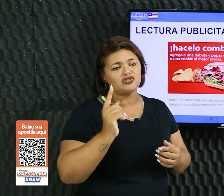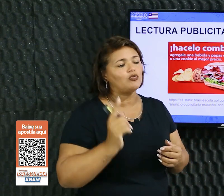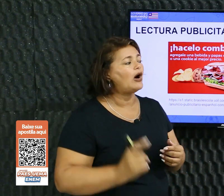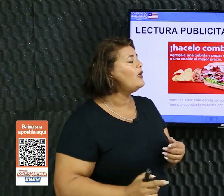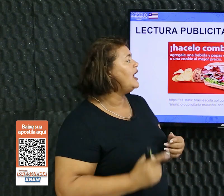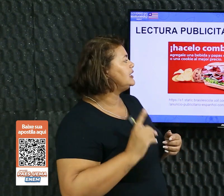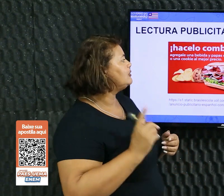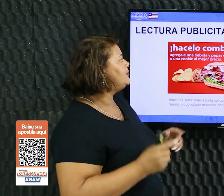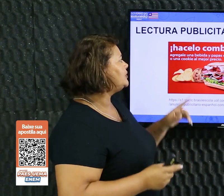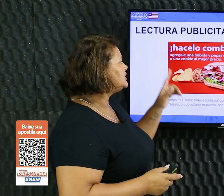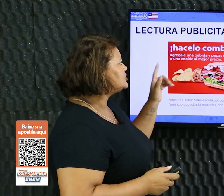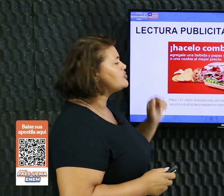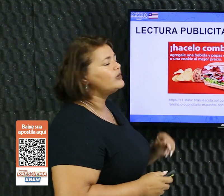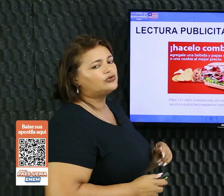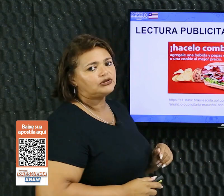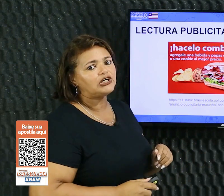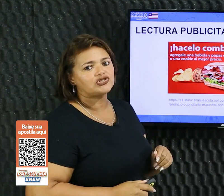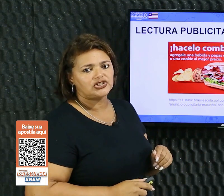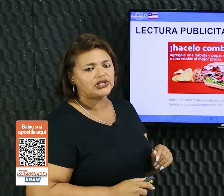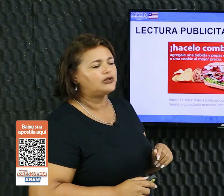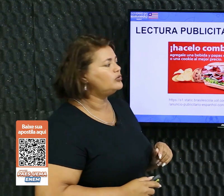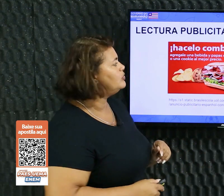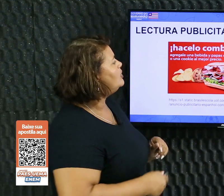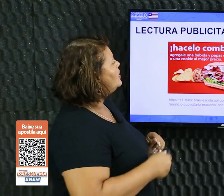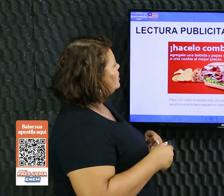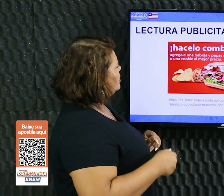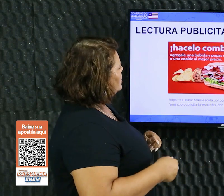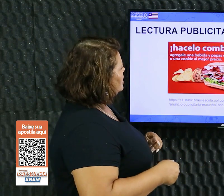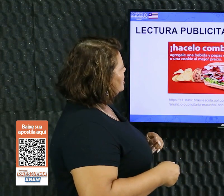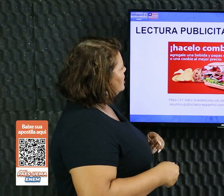linguagem visual é tão importante quanto o texto que está